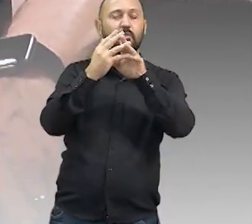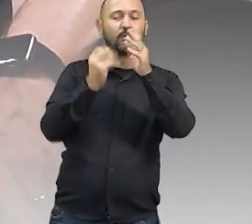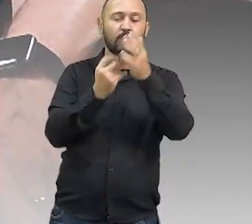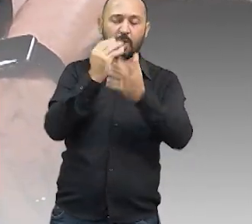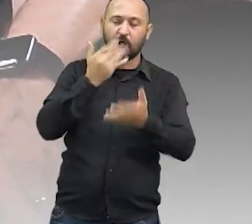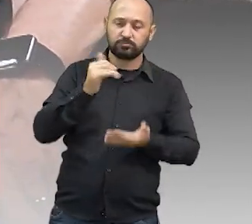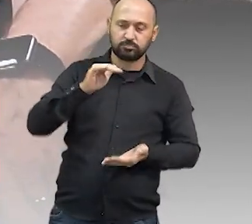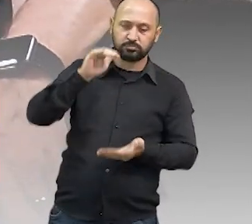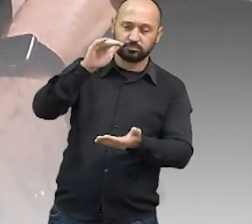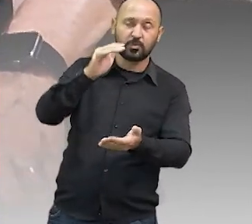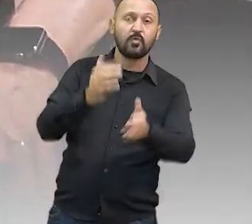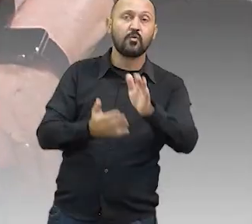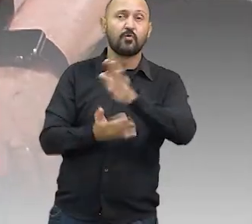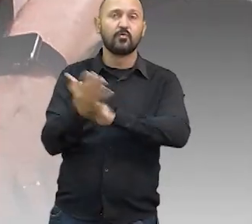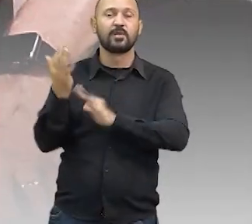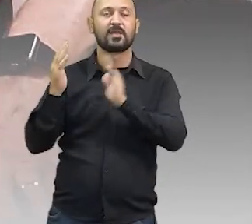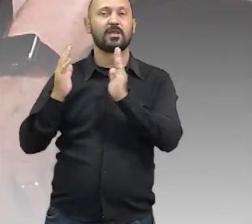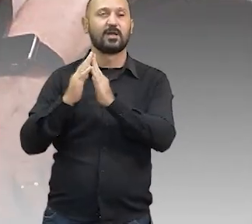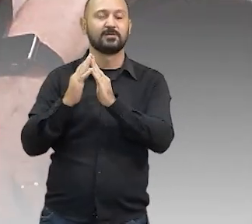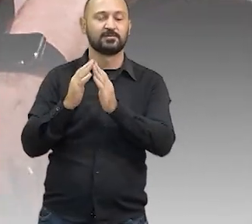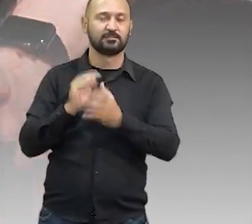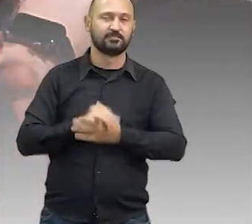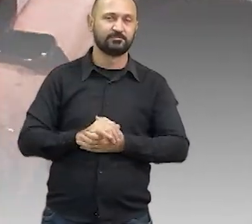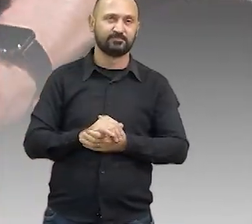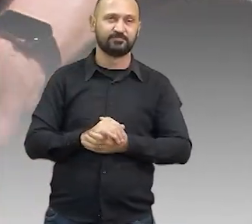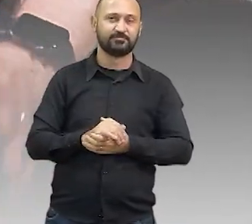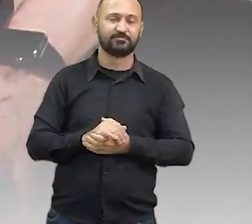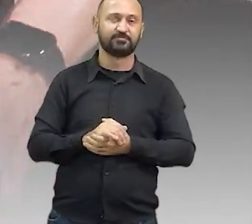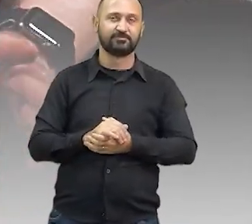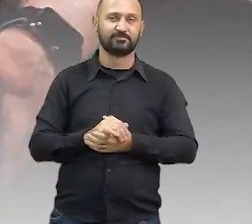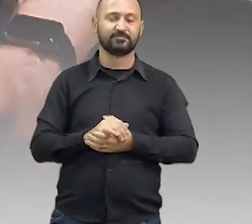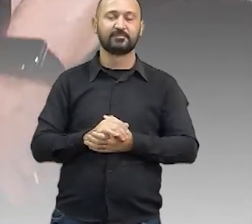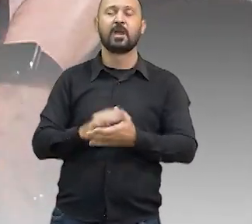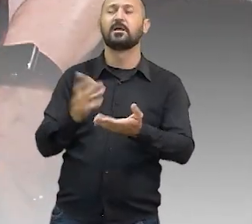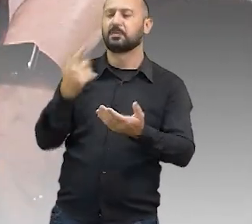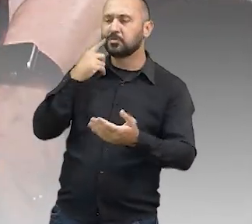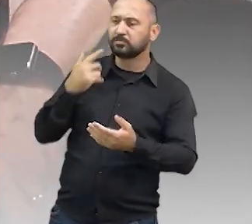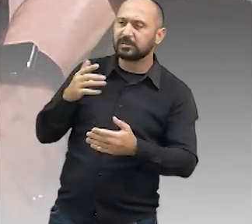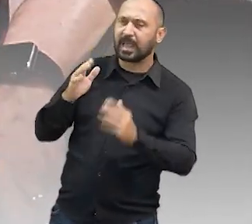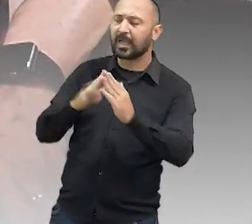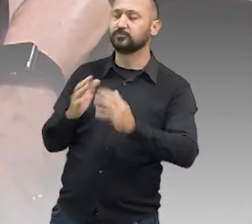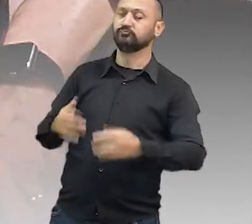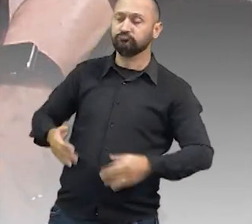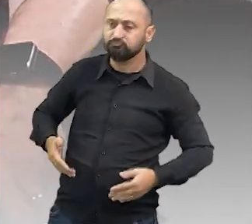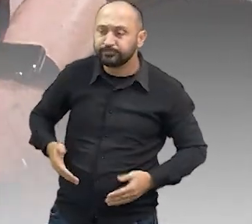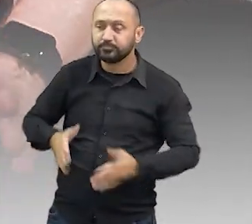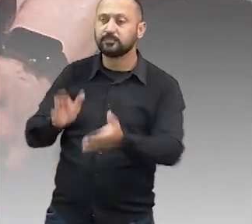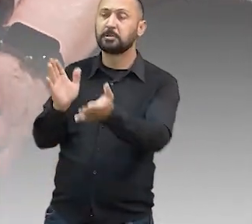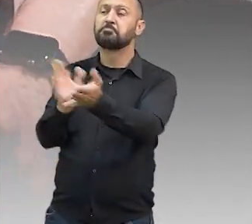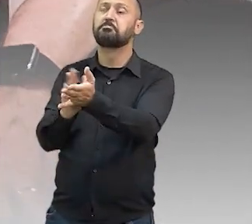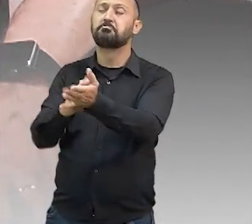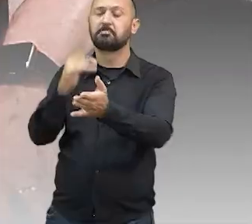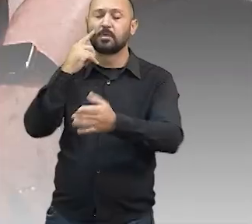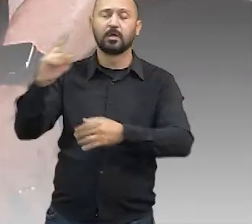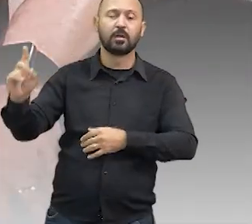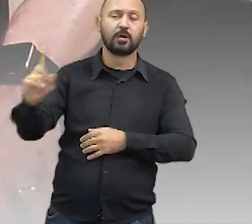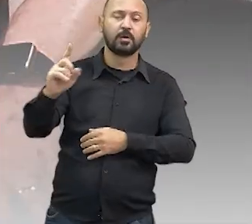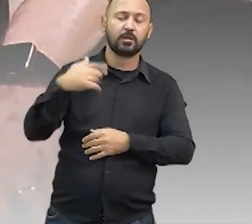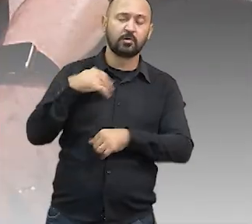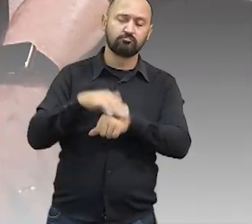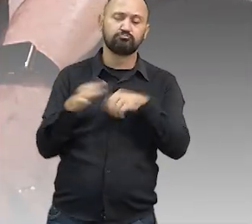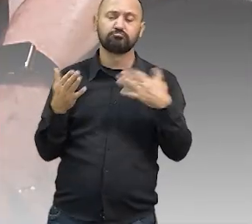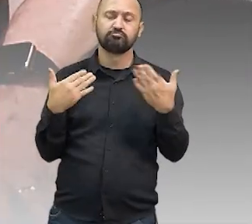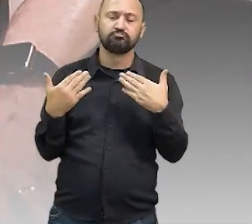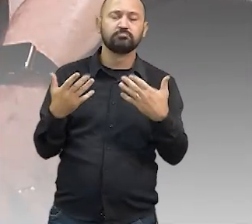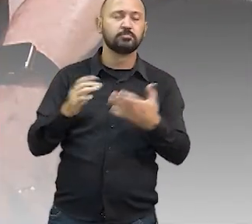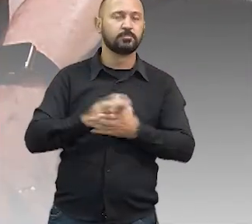dela. Eu cheguei, bati palma, tinha o endereço, tal, fui lá, ela falou assim para mim, eu, conversando com ela, tal,